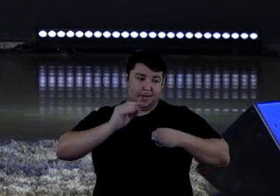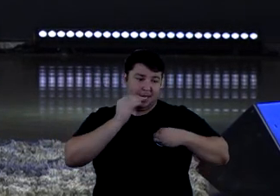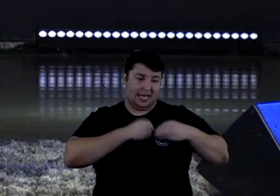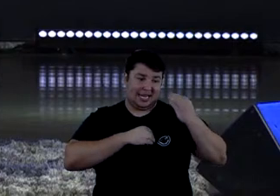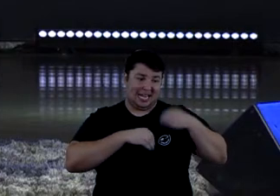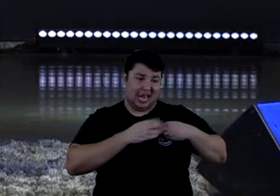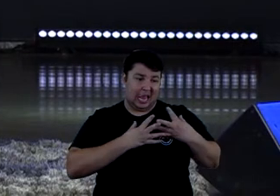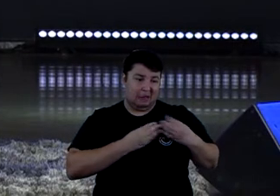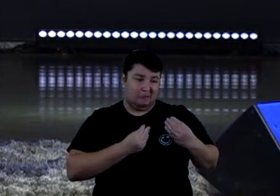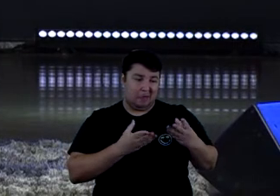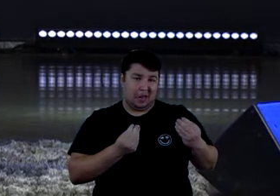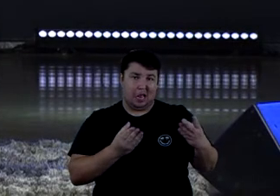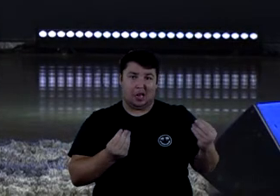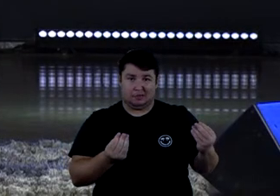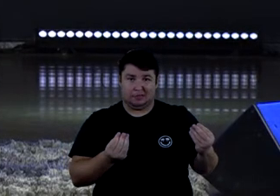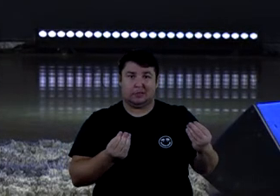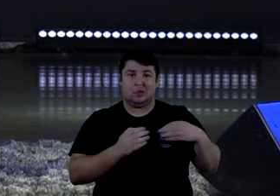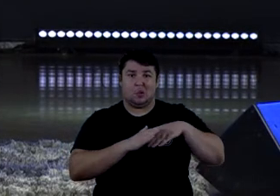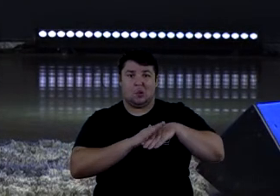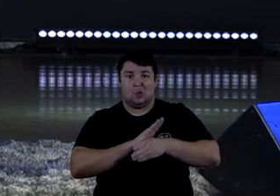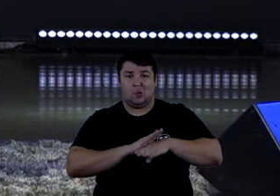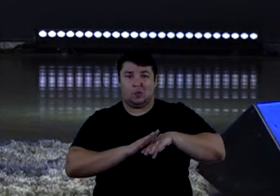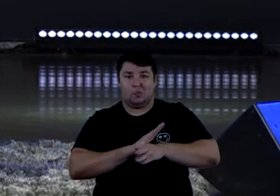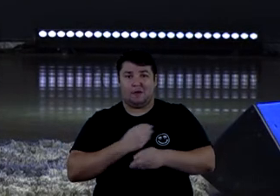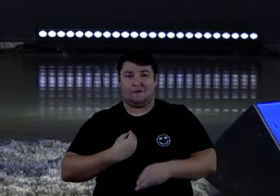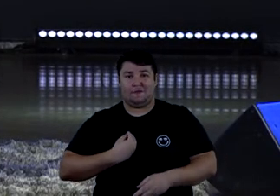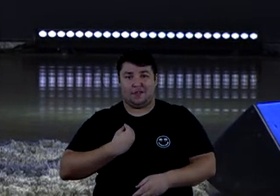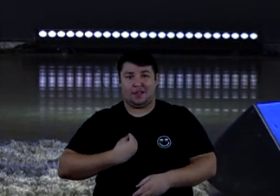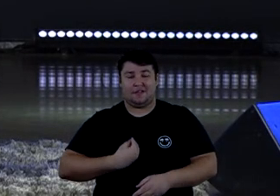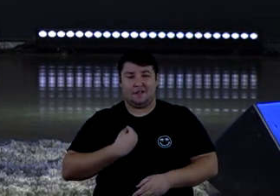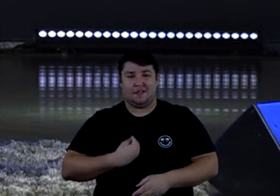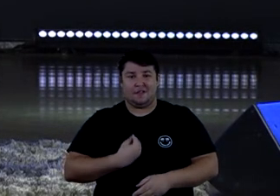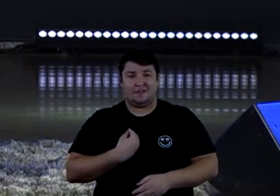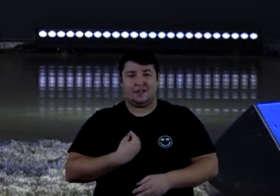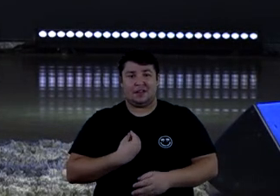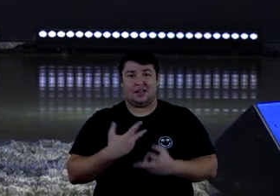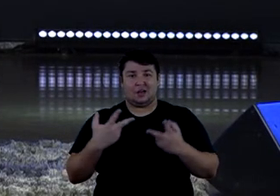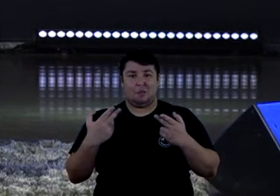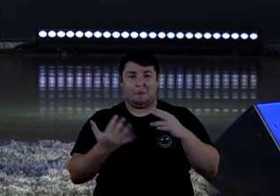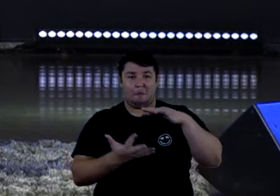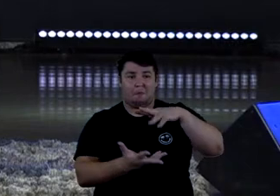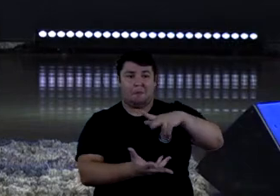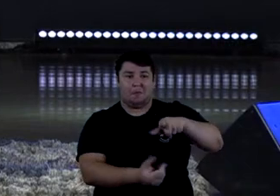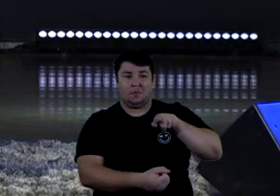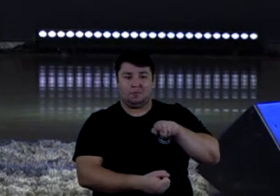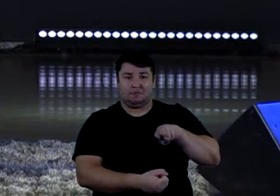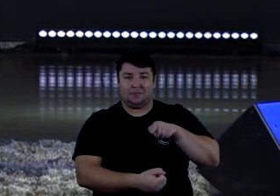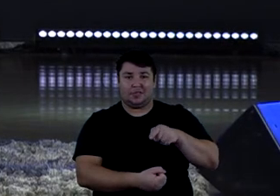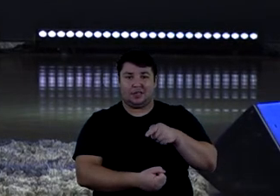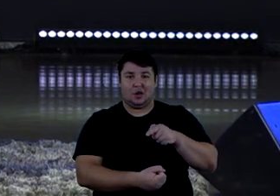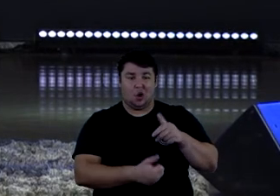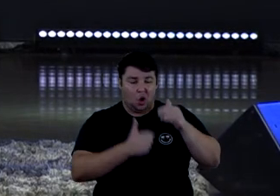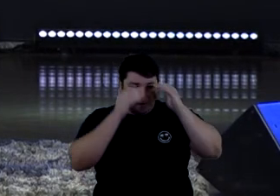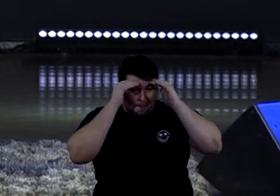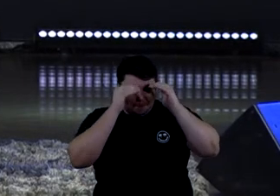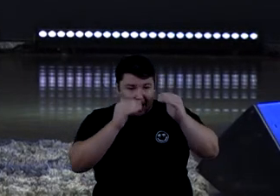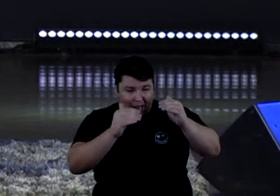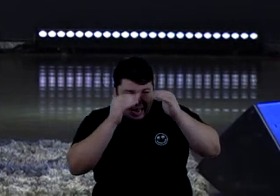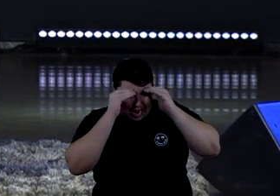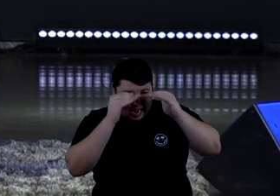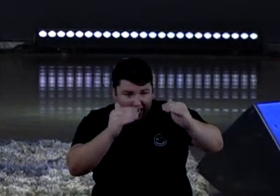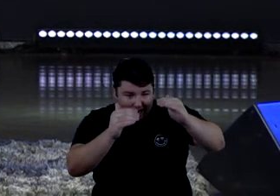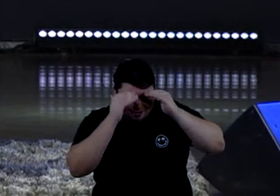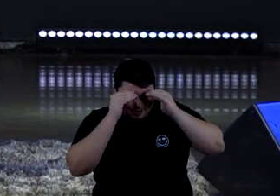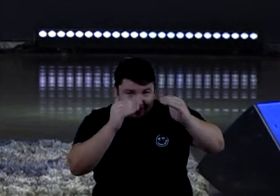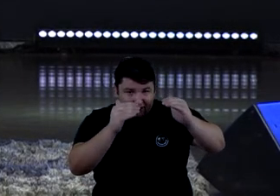pecados, nos quais costumavam viver como o resto do mundo, obedecendo ao